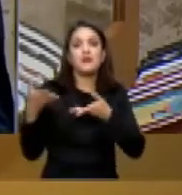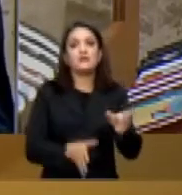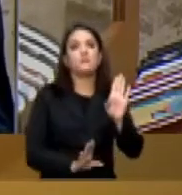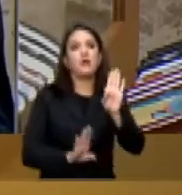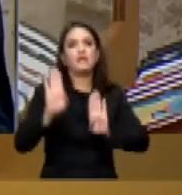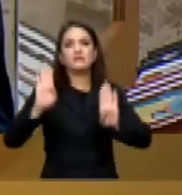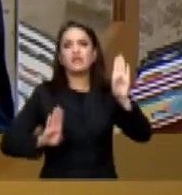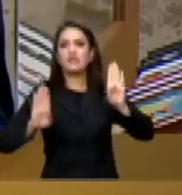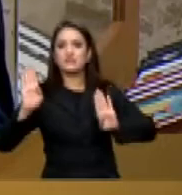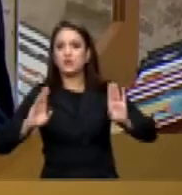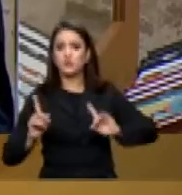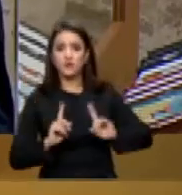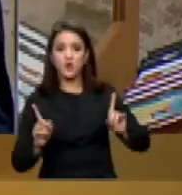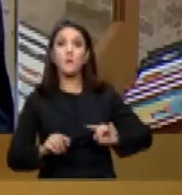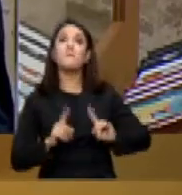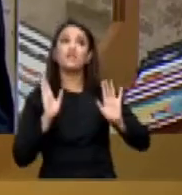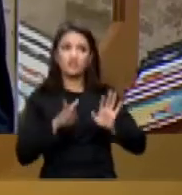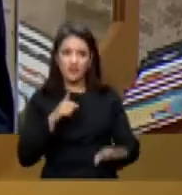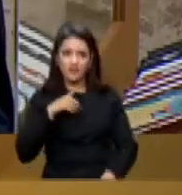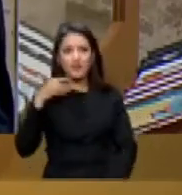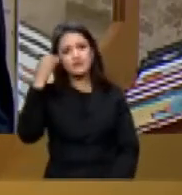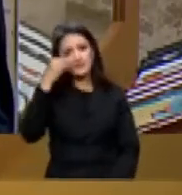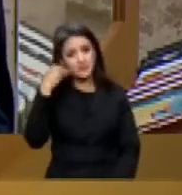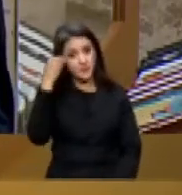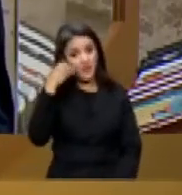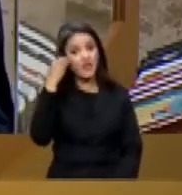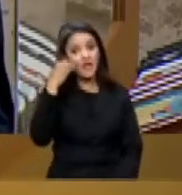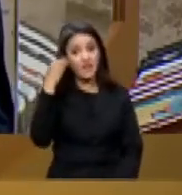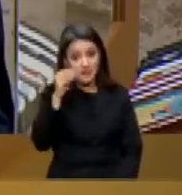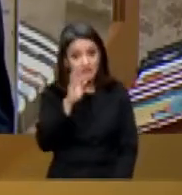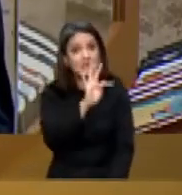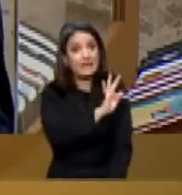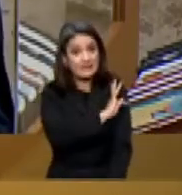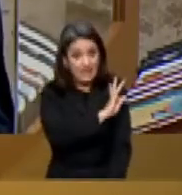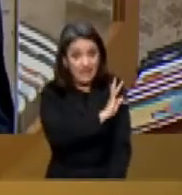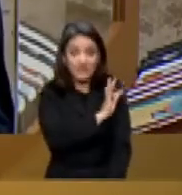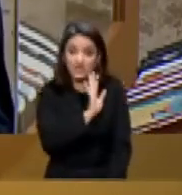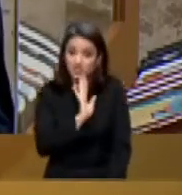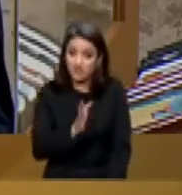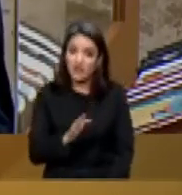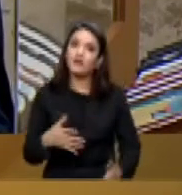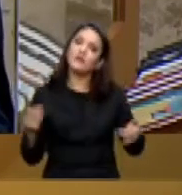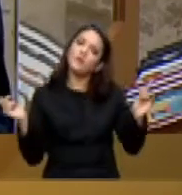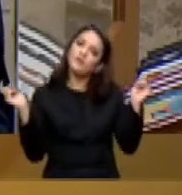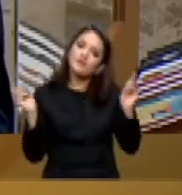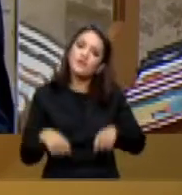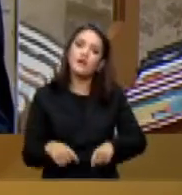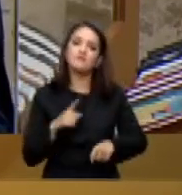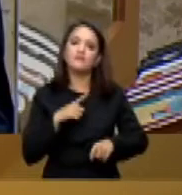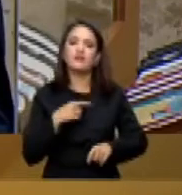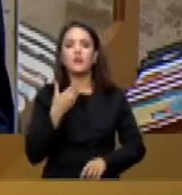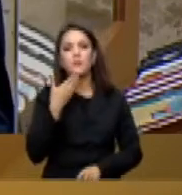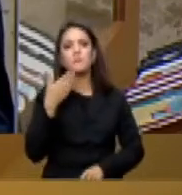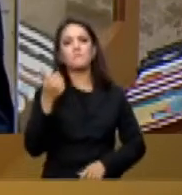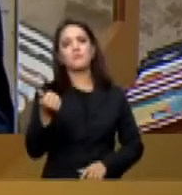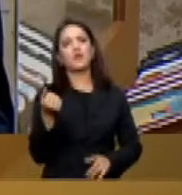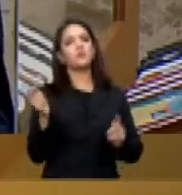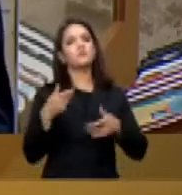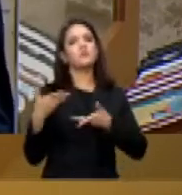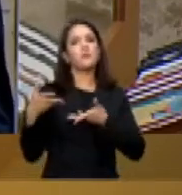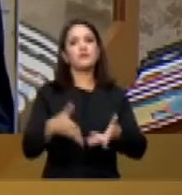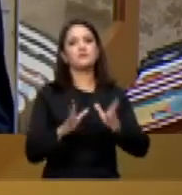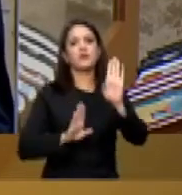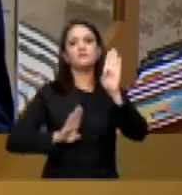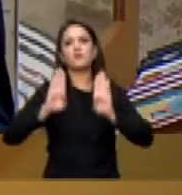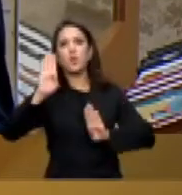licitatórios. E por já terem expertise na área, que é altamente técnica e especializada, é possível que tenha melhores condições de participar do